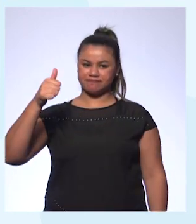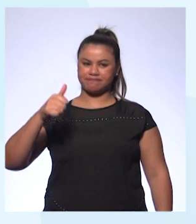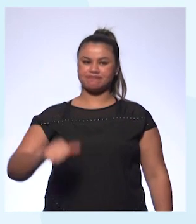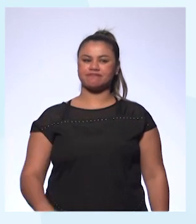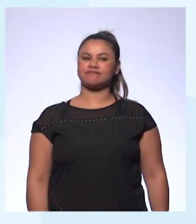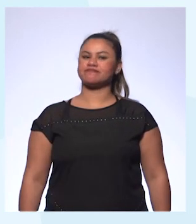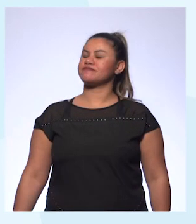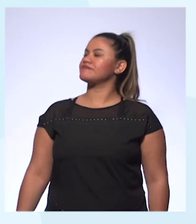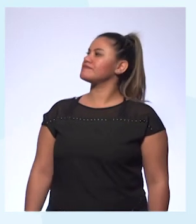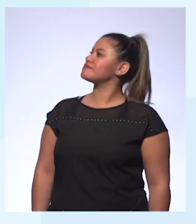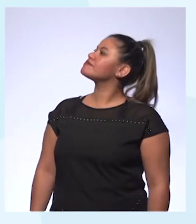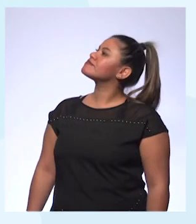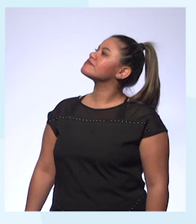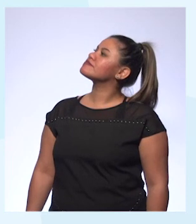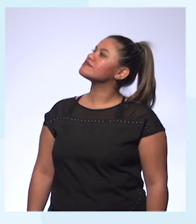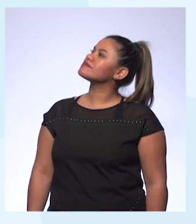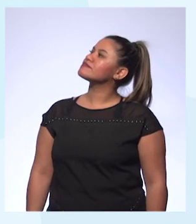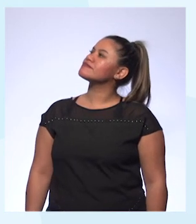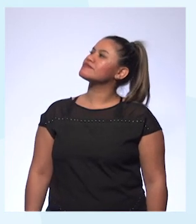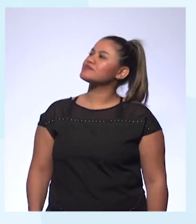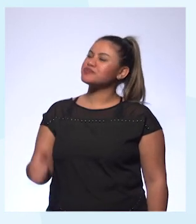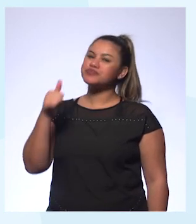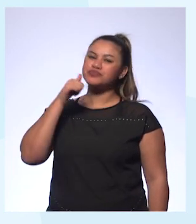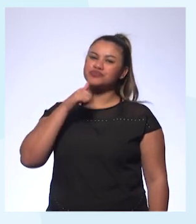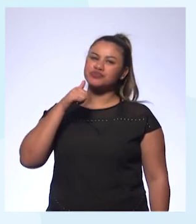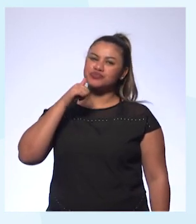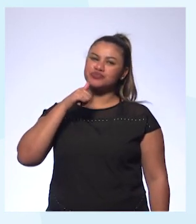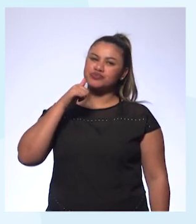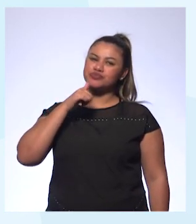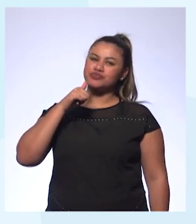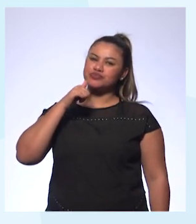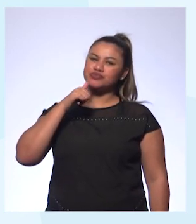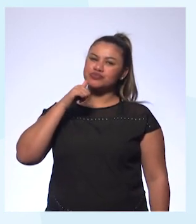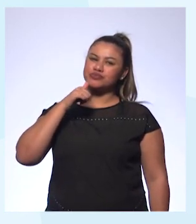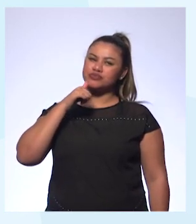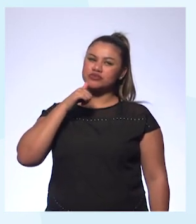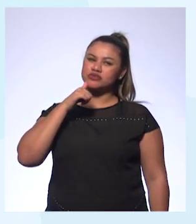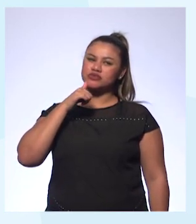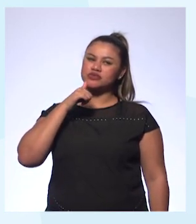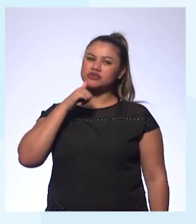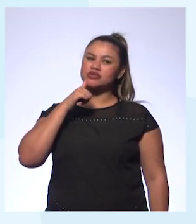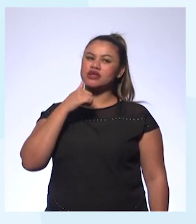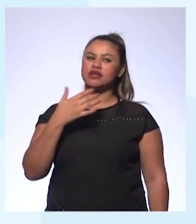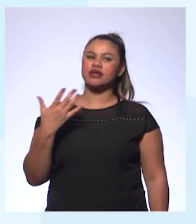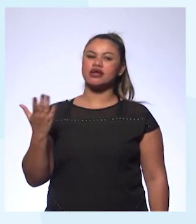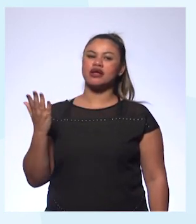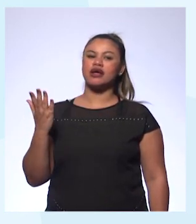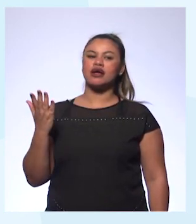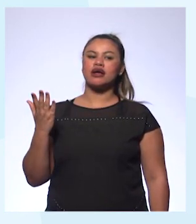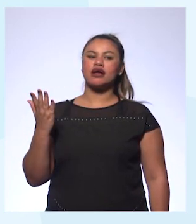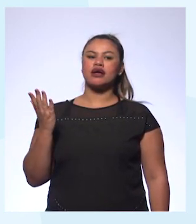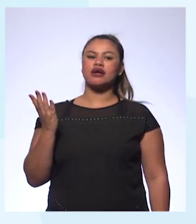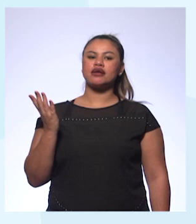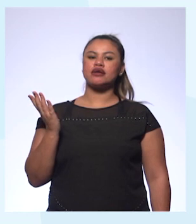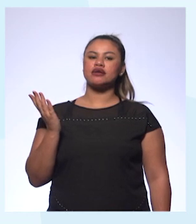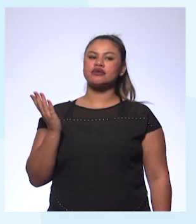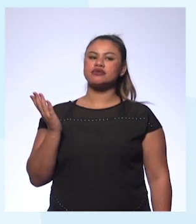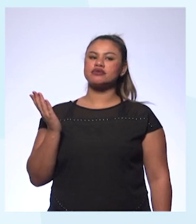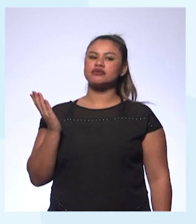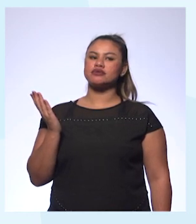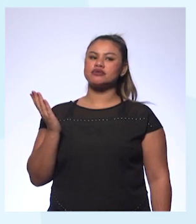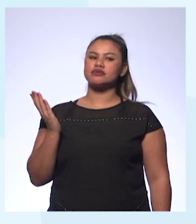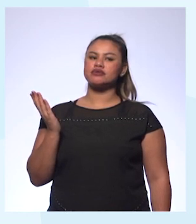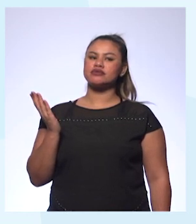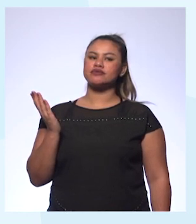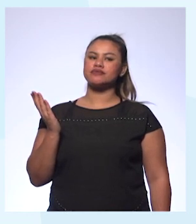imagem vai aparecer a imagem na tela que tem essa moça E aí a pergunta para vocês é o ato eu disse pode